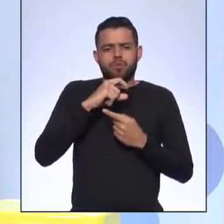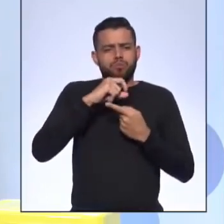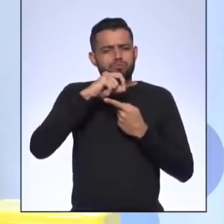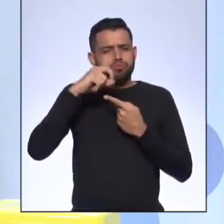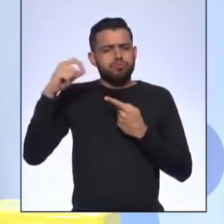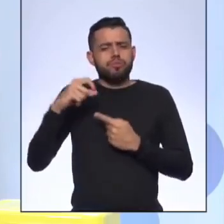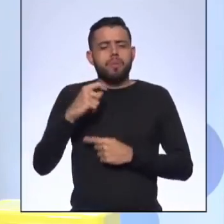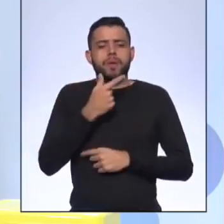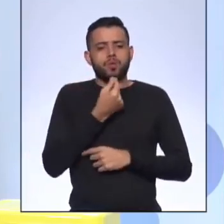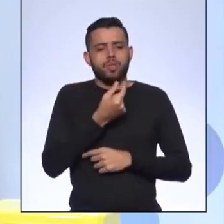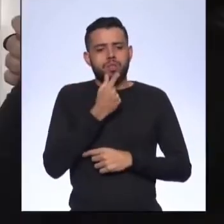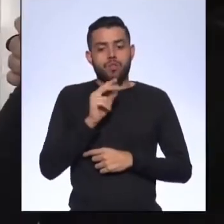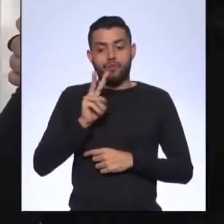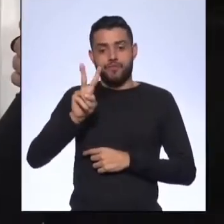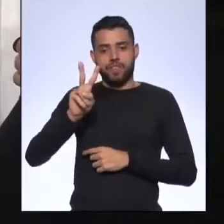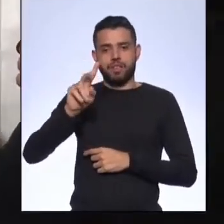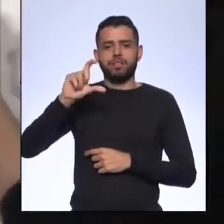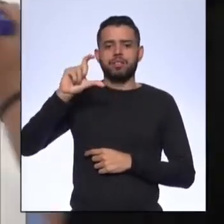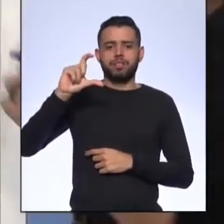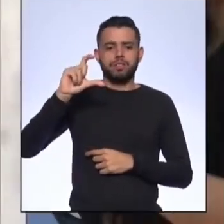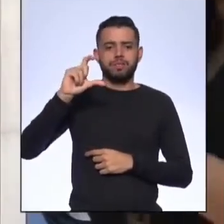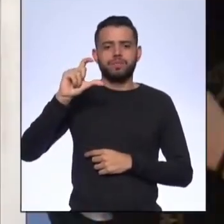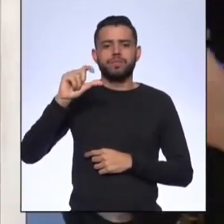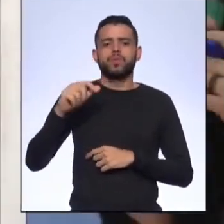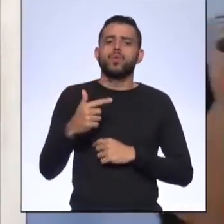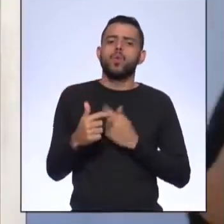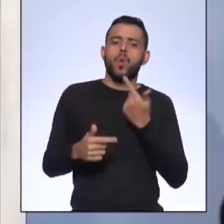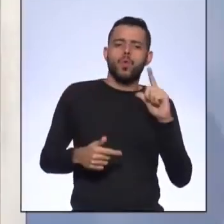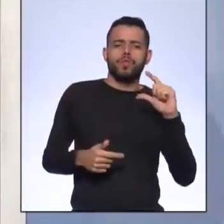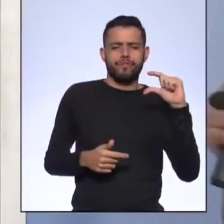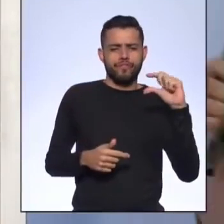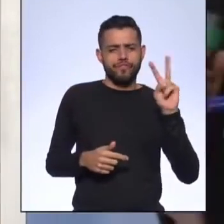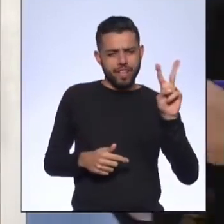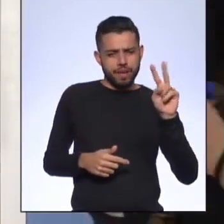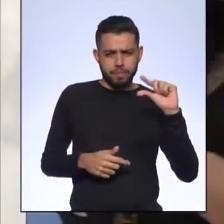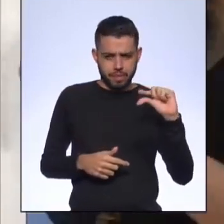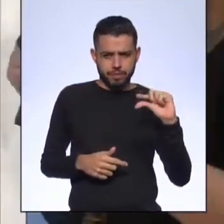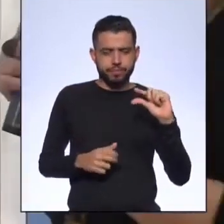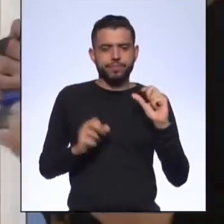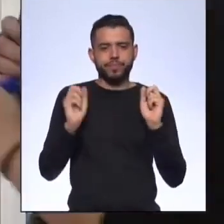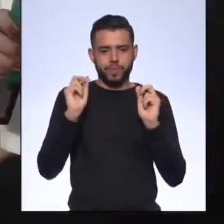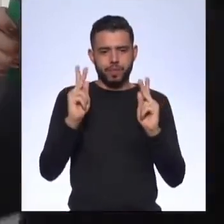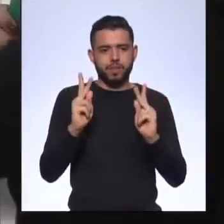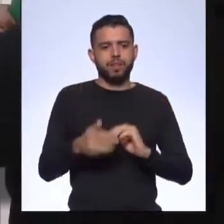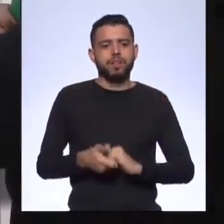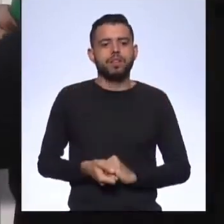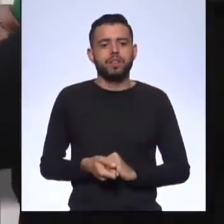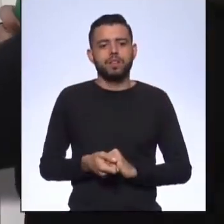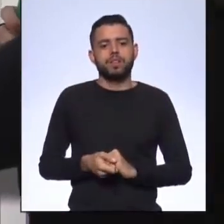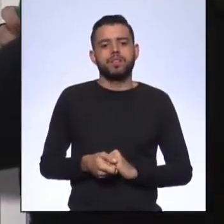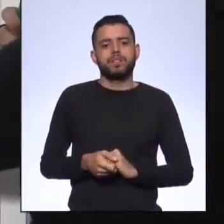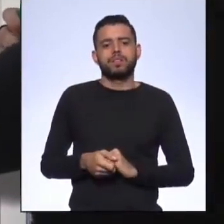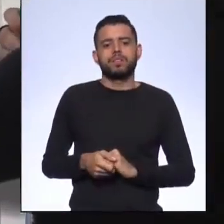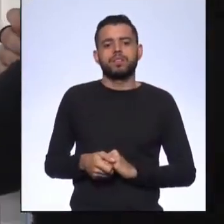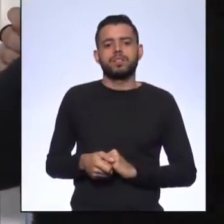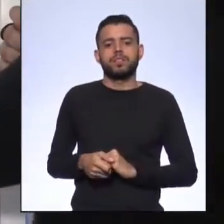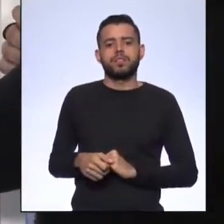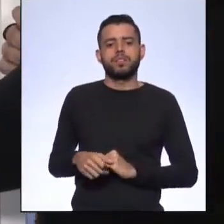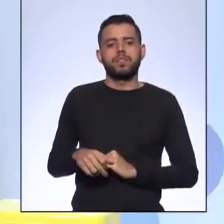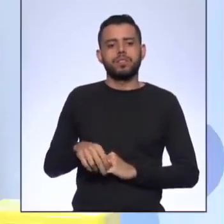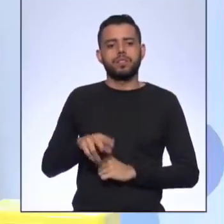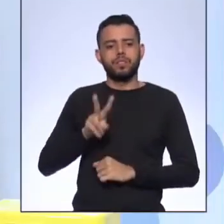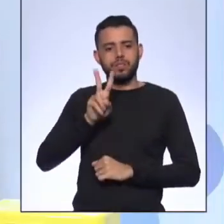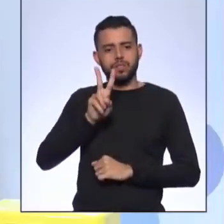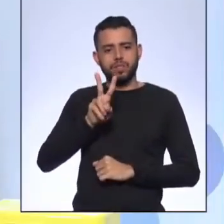são Vzão e esses daqui são Vzinho, tá bom? Então, vamos lá. Esse indivíduo aqui, quando